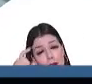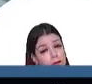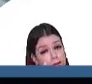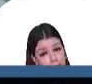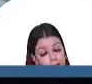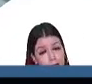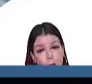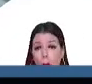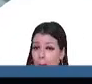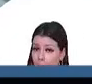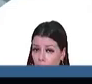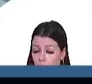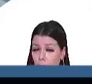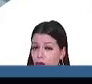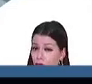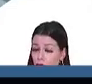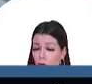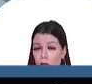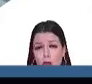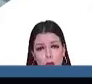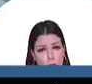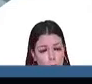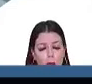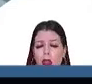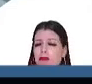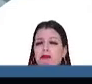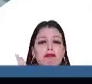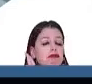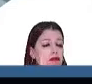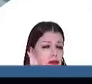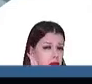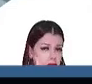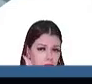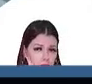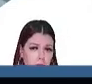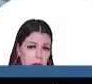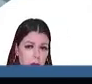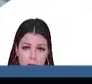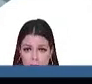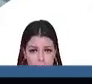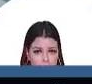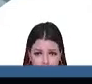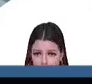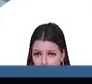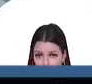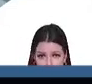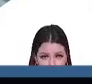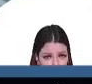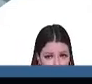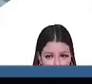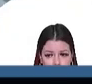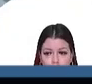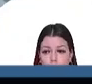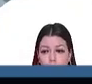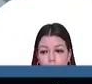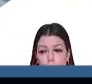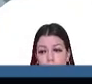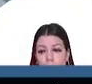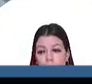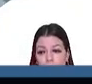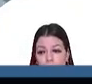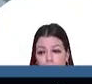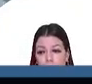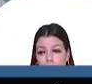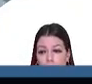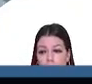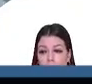Por isso, a reflexão. Então, as escolas vão funcionar normalmente, os alunos irão, e como diz o professor Hélio, a